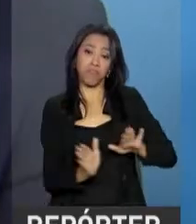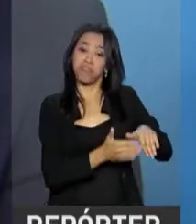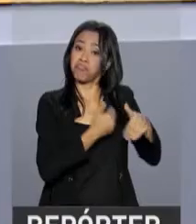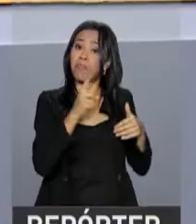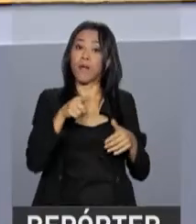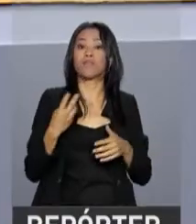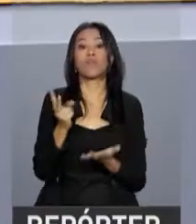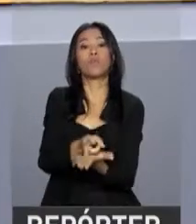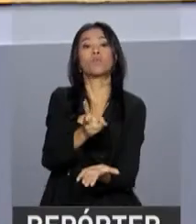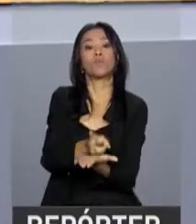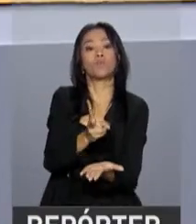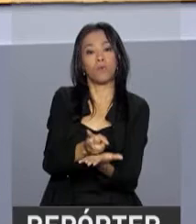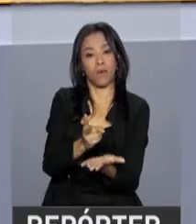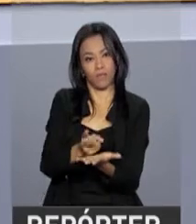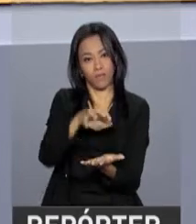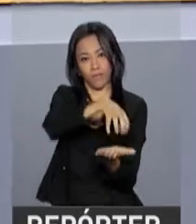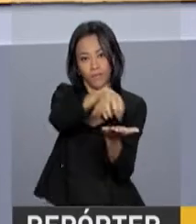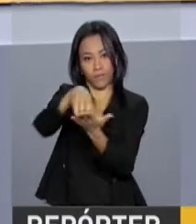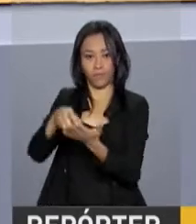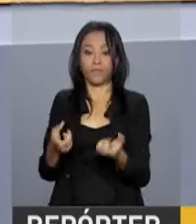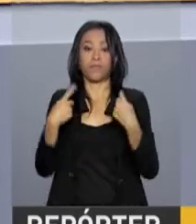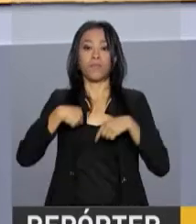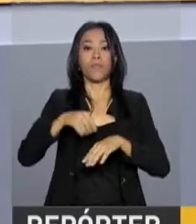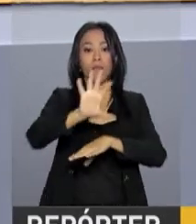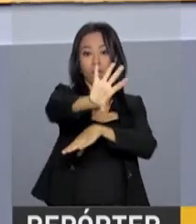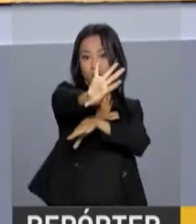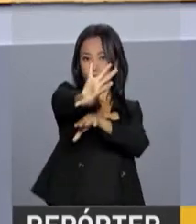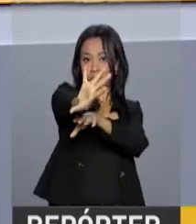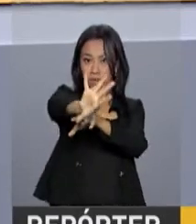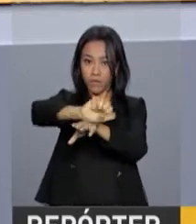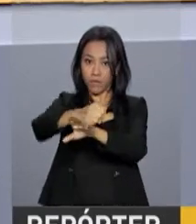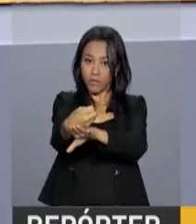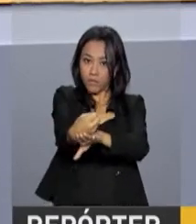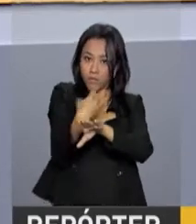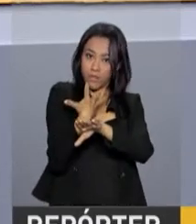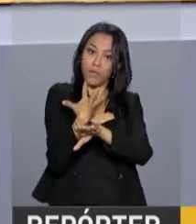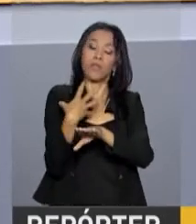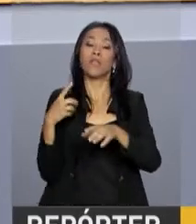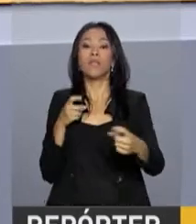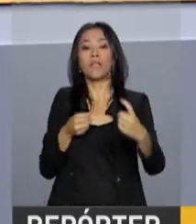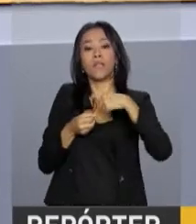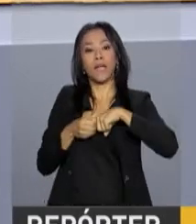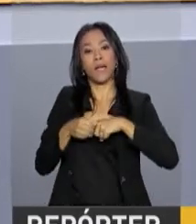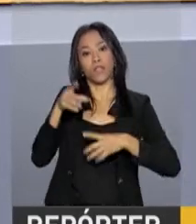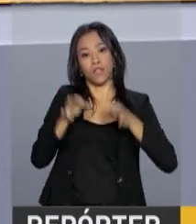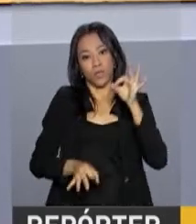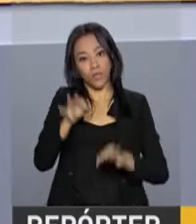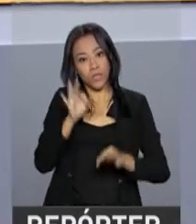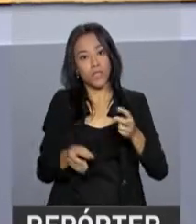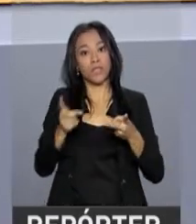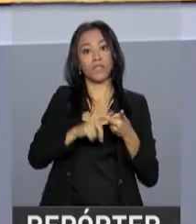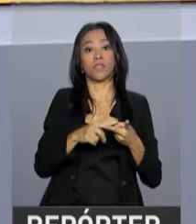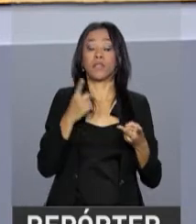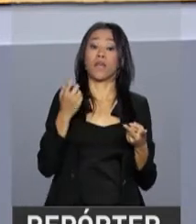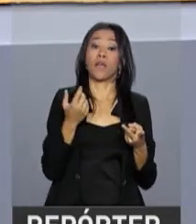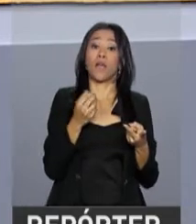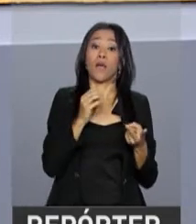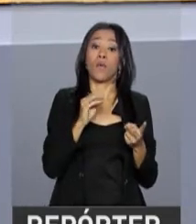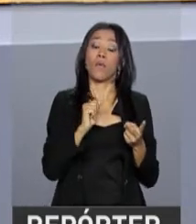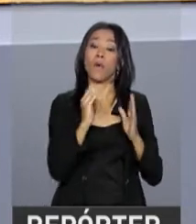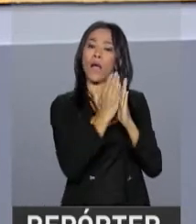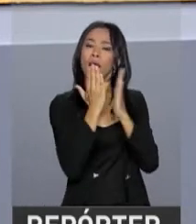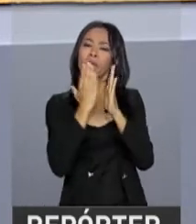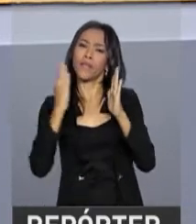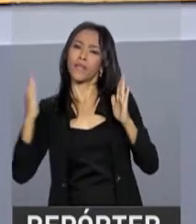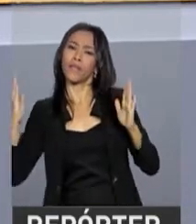ficar. As ouvidorias ligadas ao Ministério da Justiça, como o Arquivo Nacional e a FUNAI, passaram a fazer parte